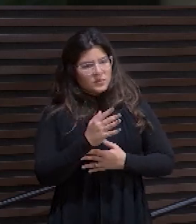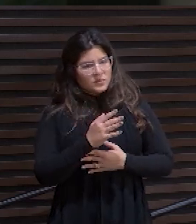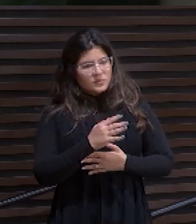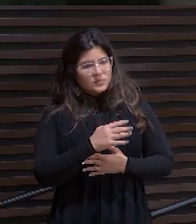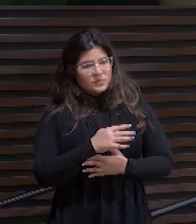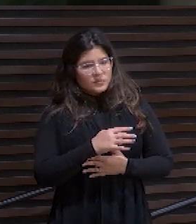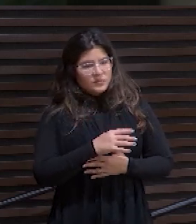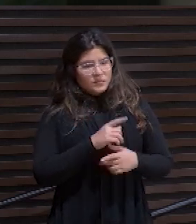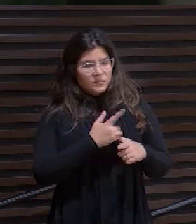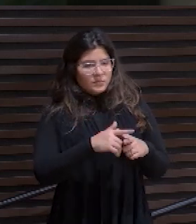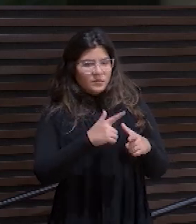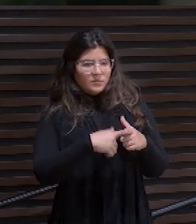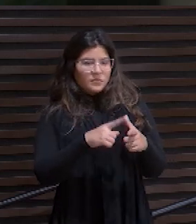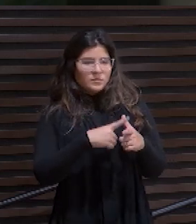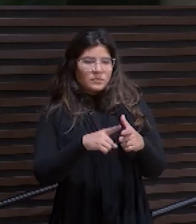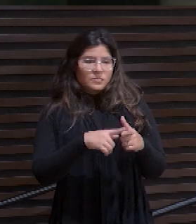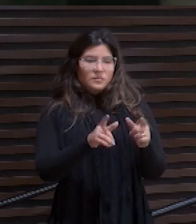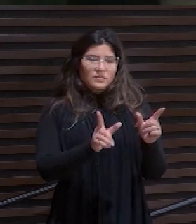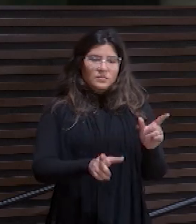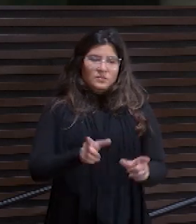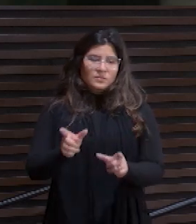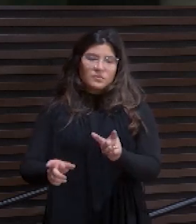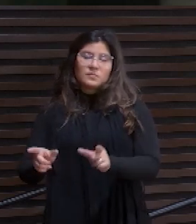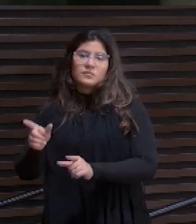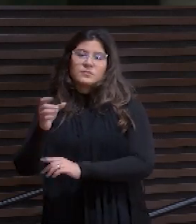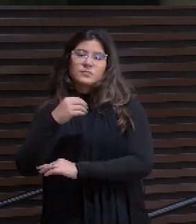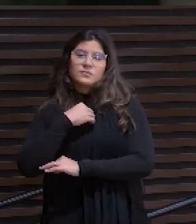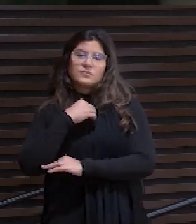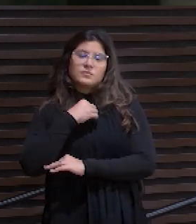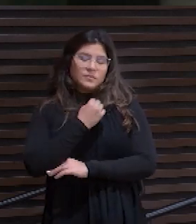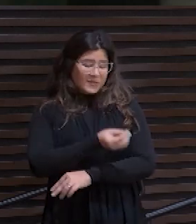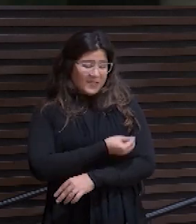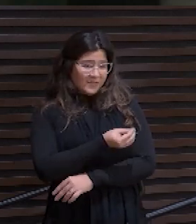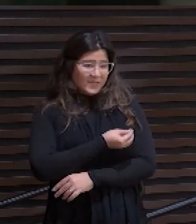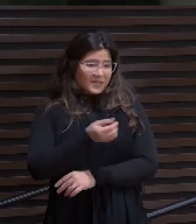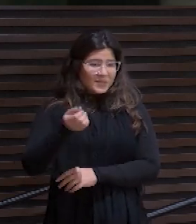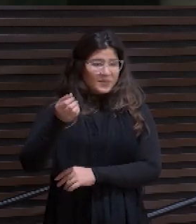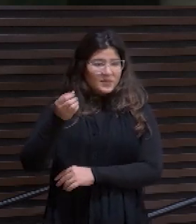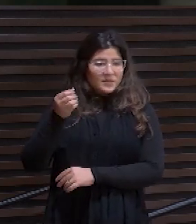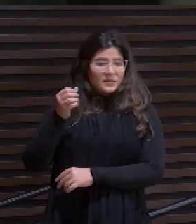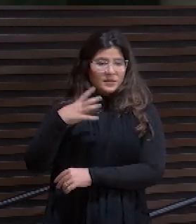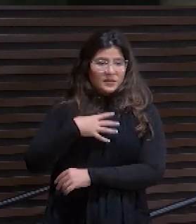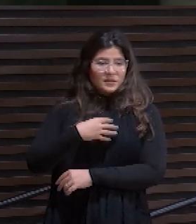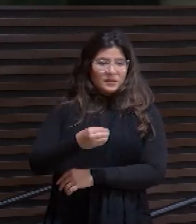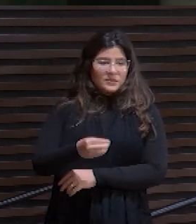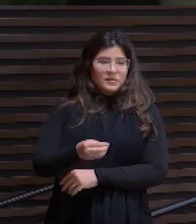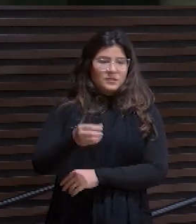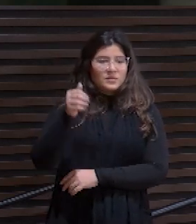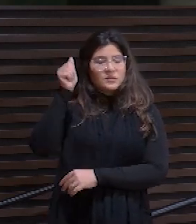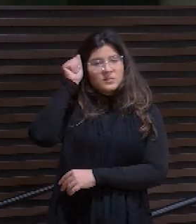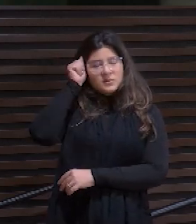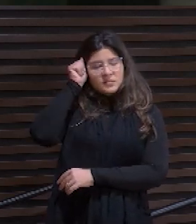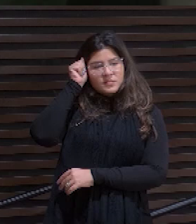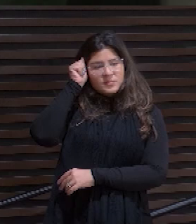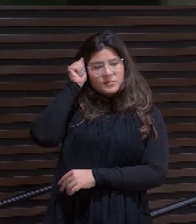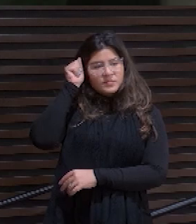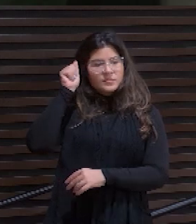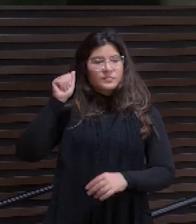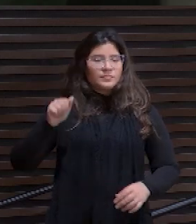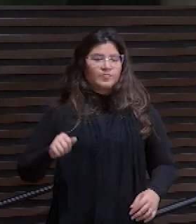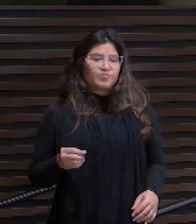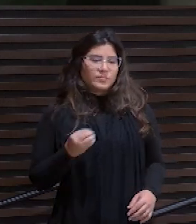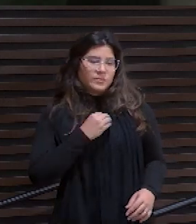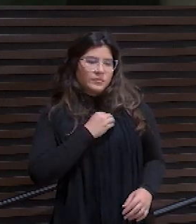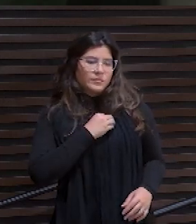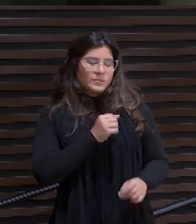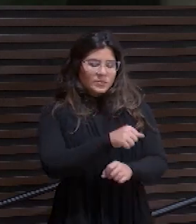O rombo do ser humano é a iniquidade, é a vida de Adão, é o pecado, é o lamaçal da podridão do pecado, da escravidão